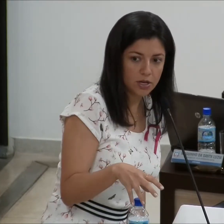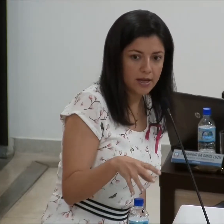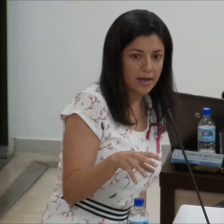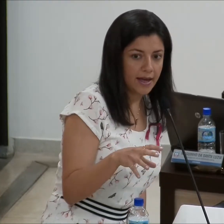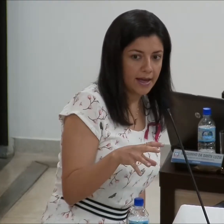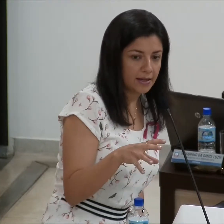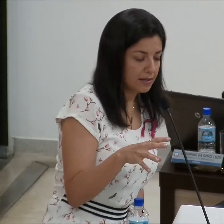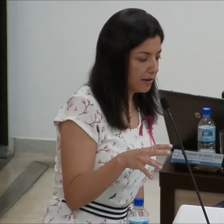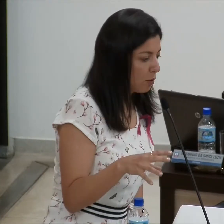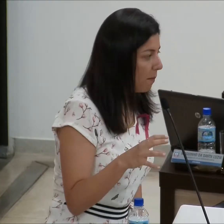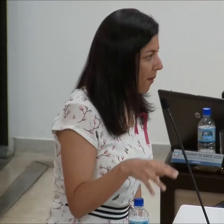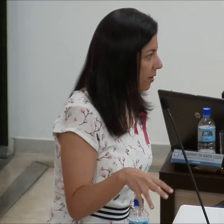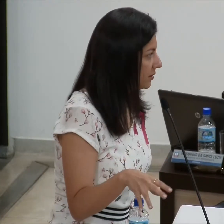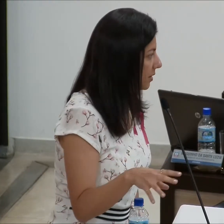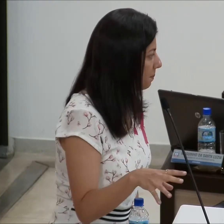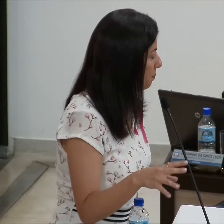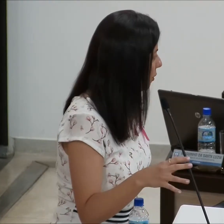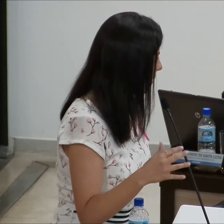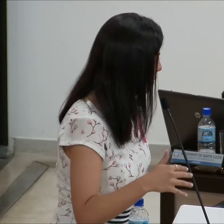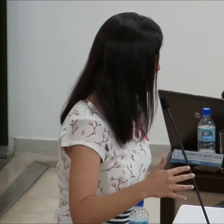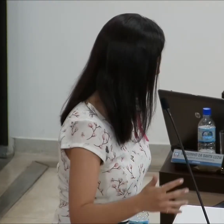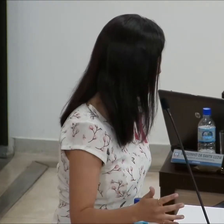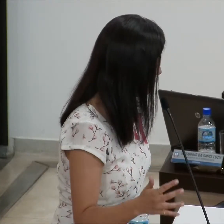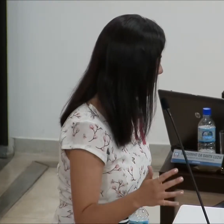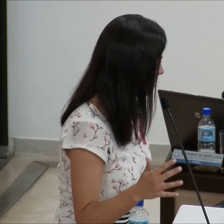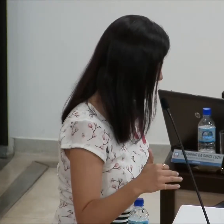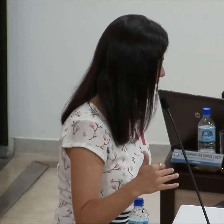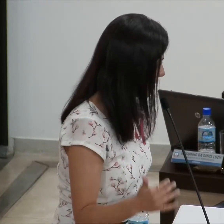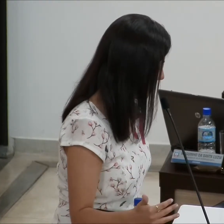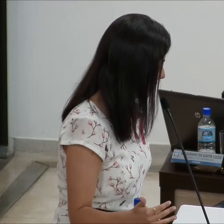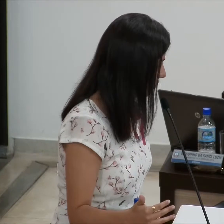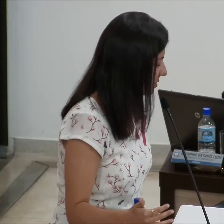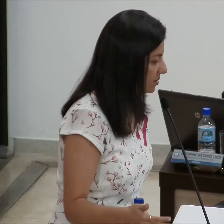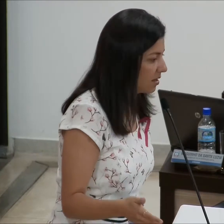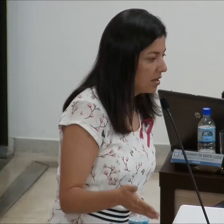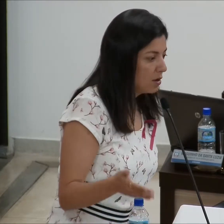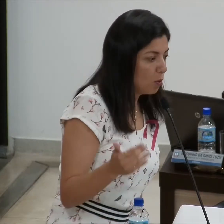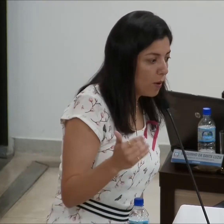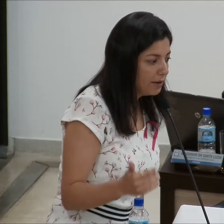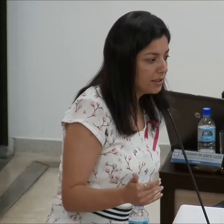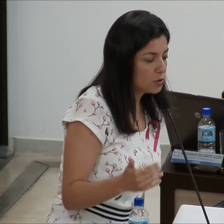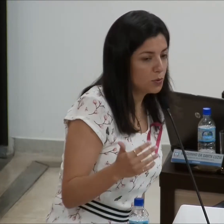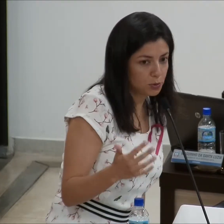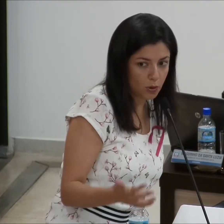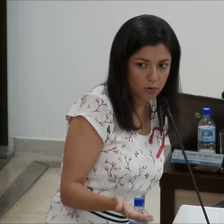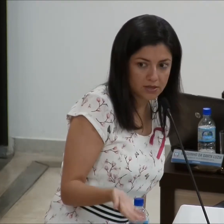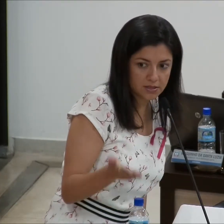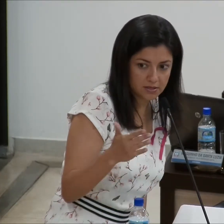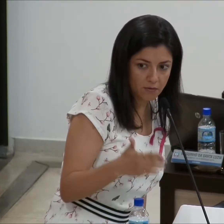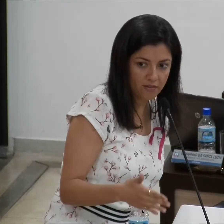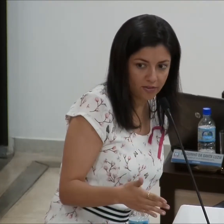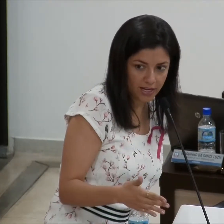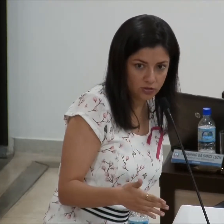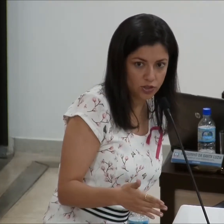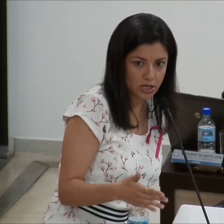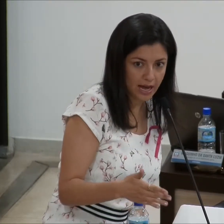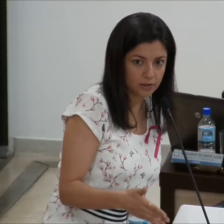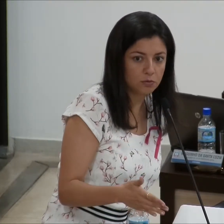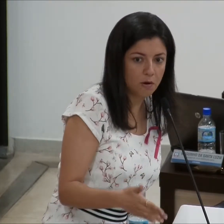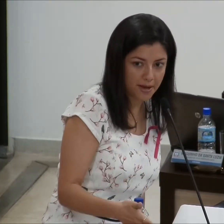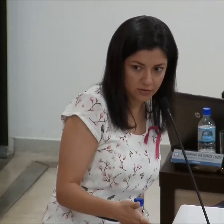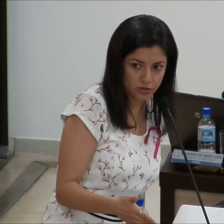associação composta por vários membros das feiras livres. O Anderson e o Douglas, que estão à